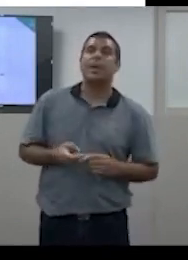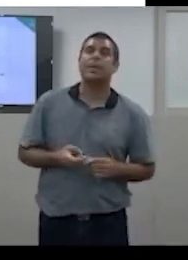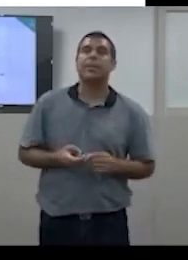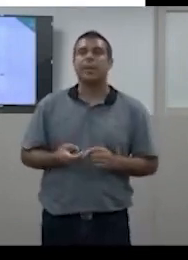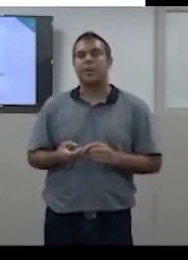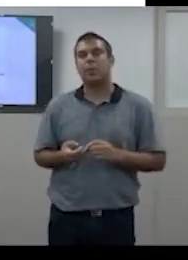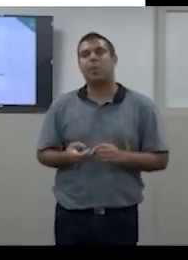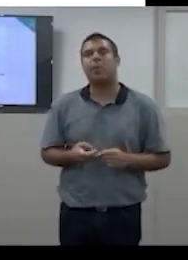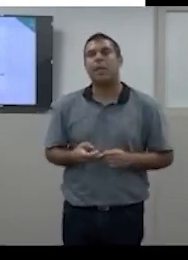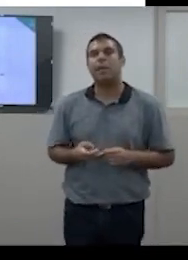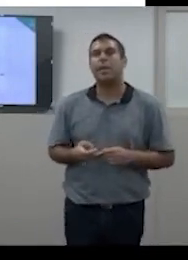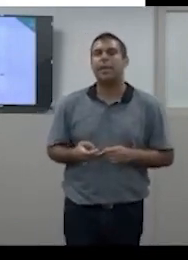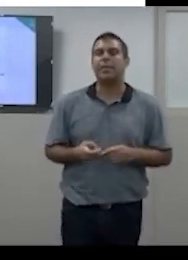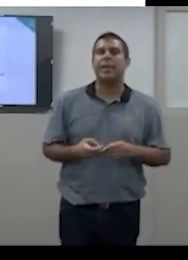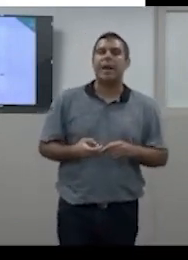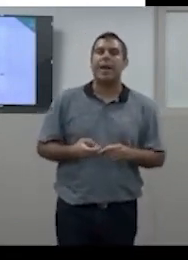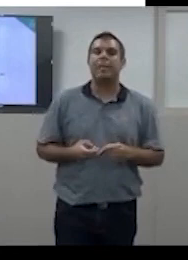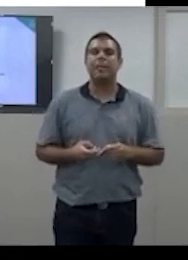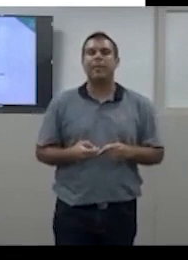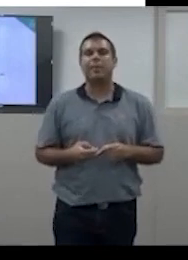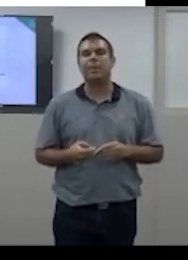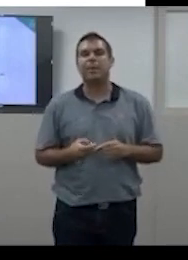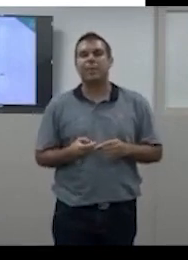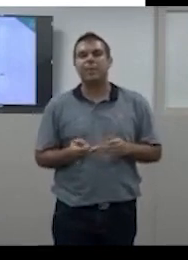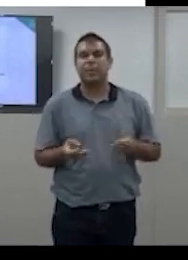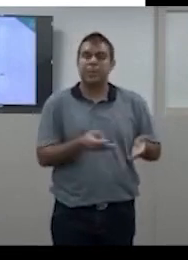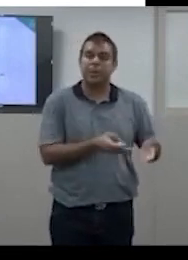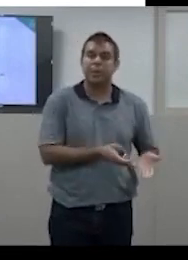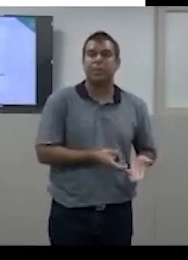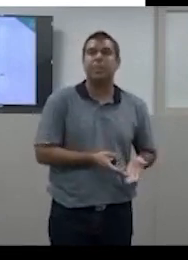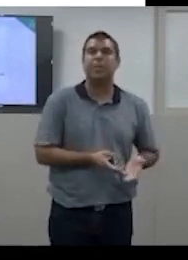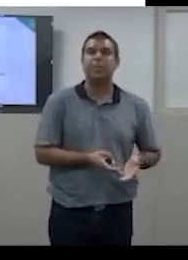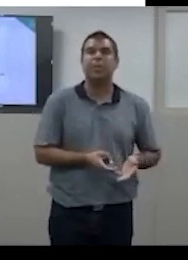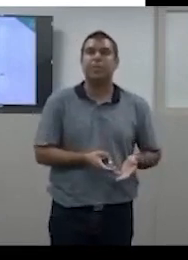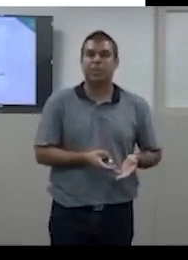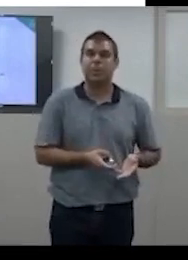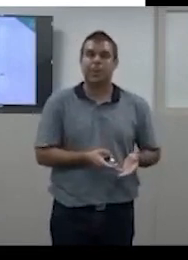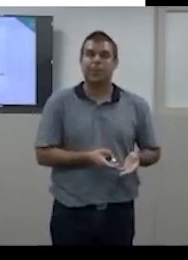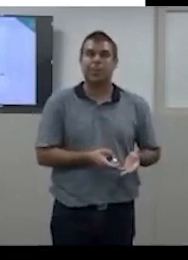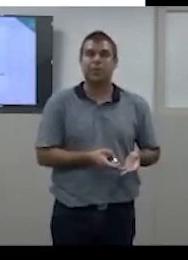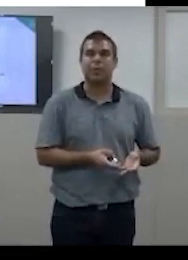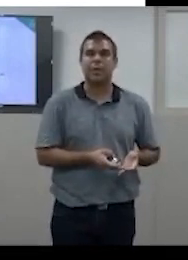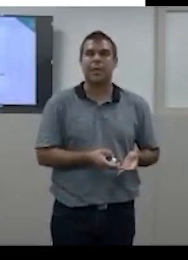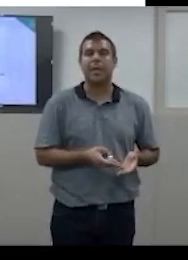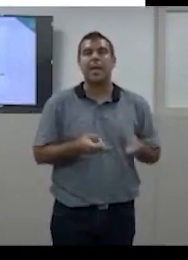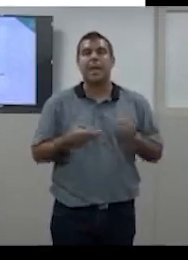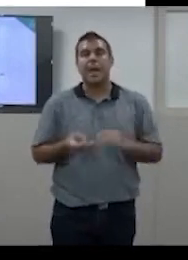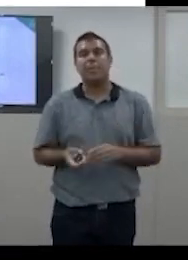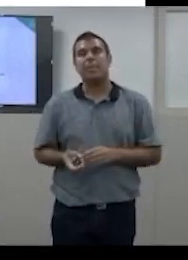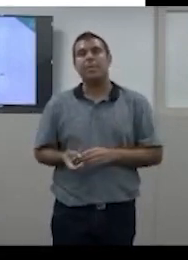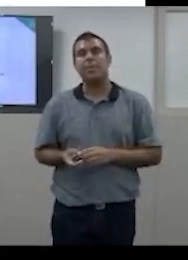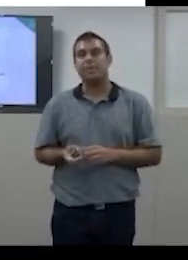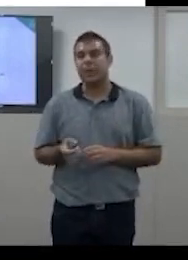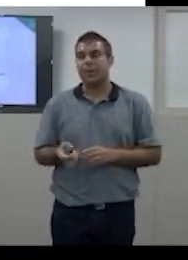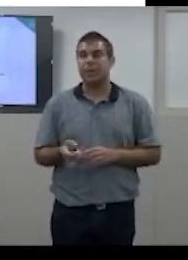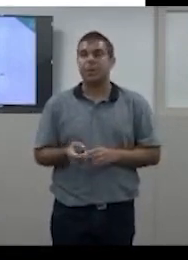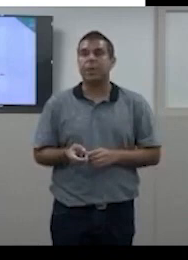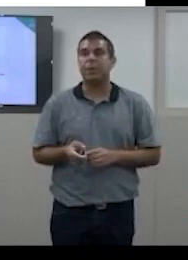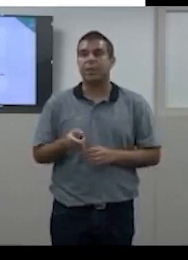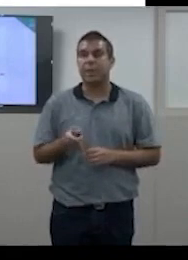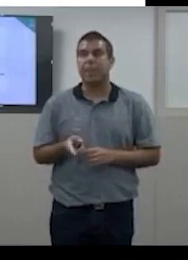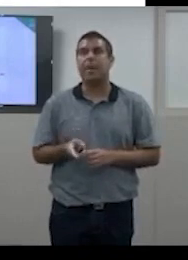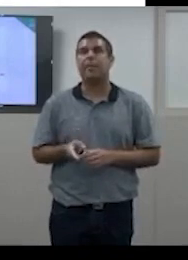por exemplo. Então, assim, o que acontece? Aí você vai ter uma estabilização, porque já não é uma substância pura, que a gente vai ter ali. A mesma coisa,